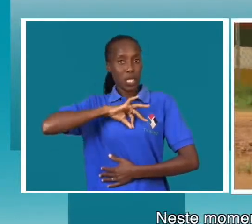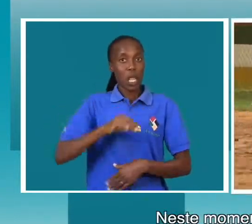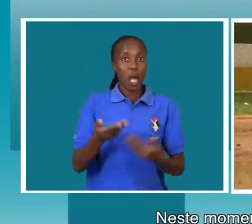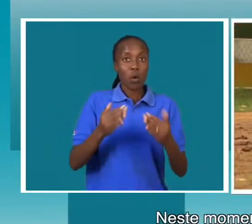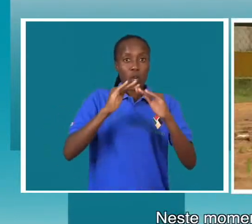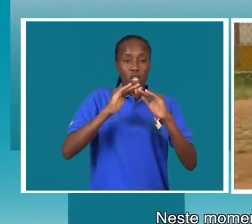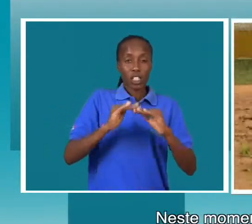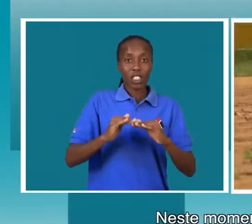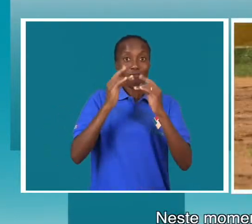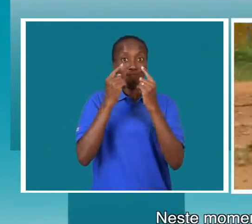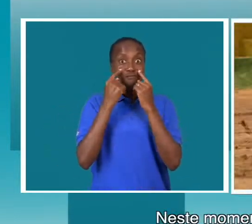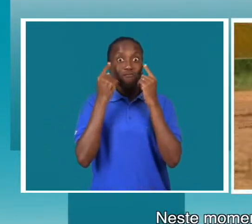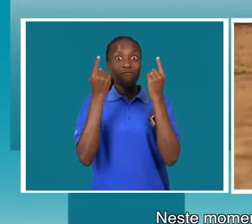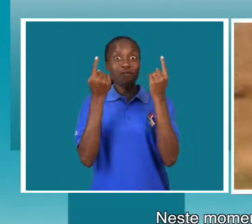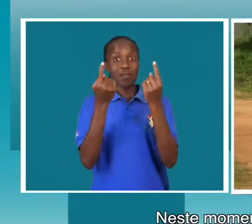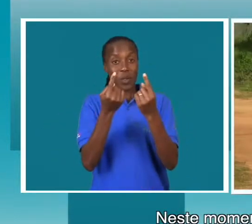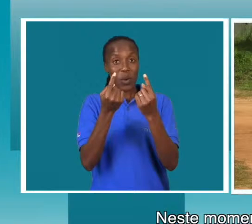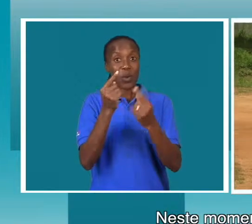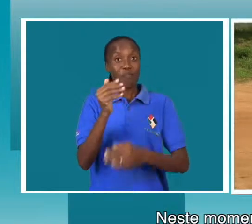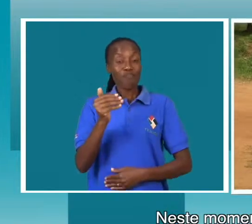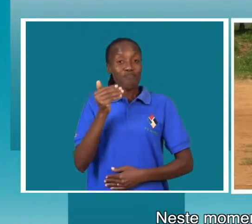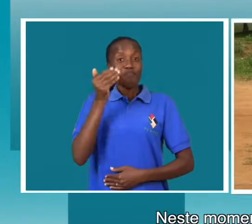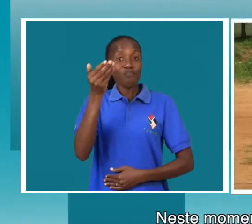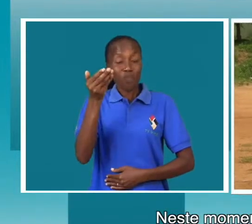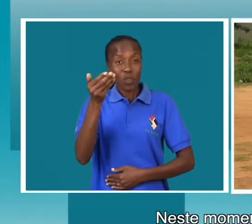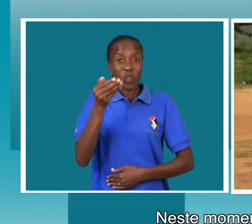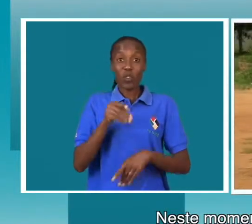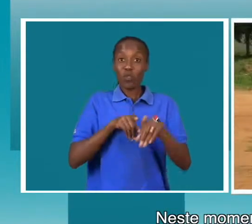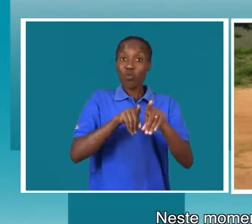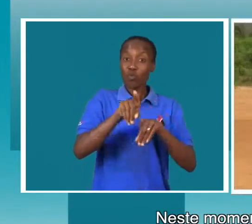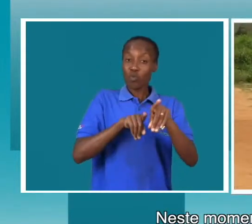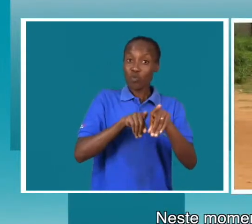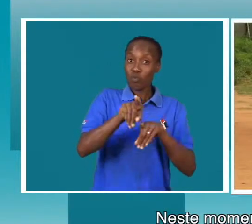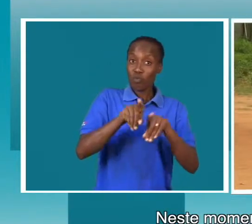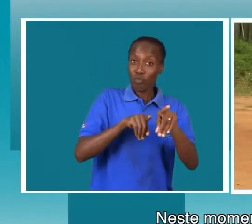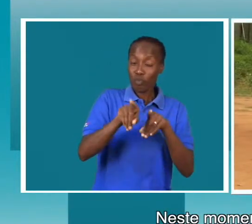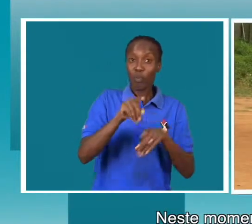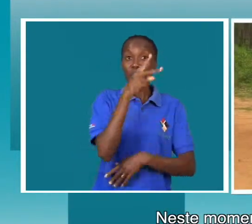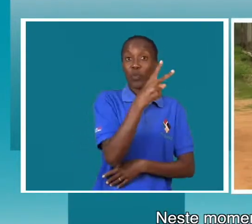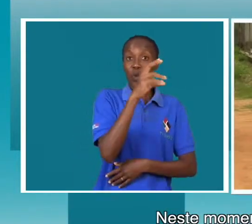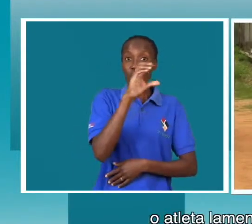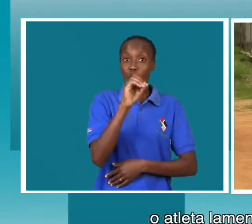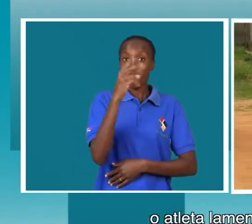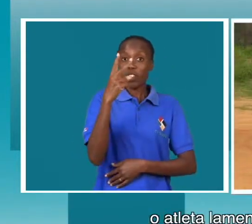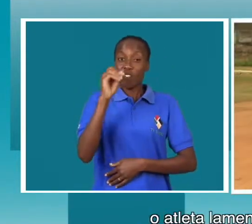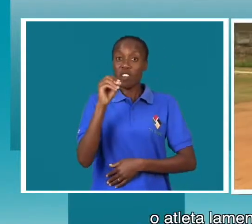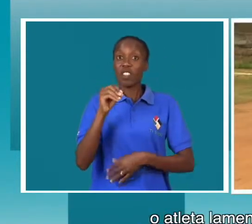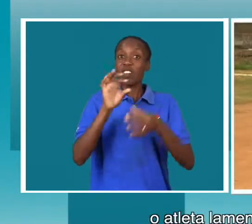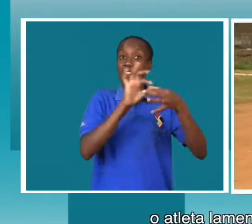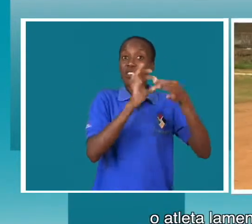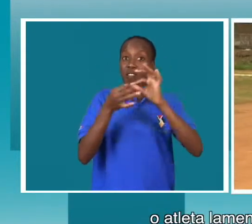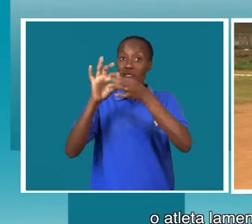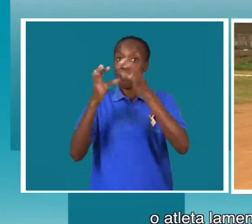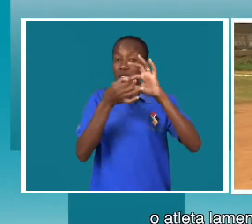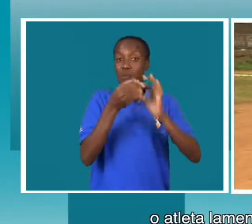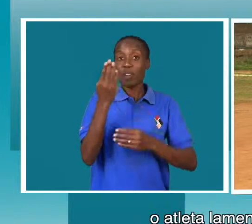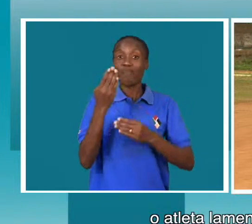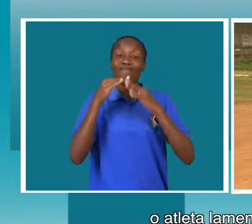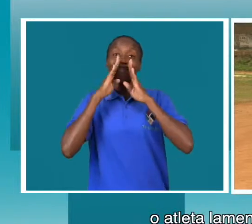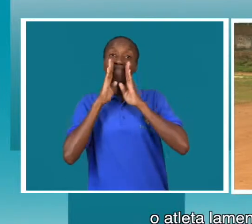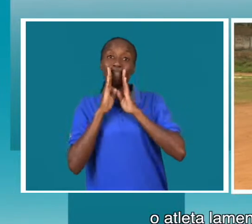momento, com os olhos postos nos Jogos Paralímpicos Tóquio 2020, o atleta lamenta a